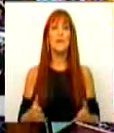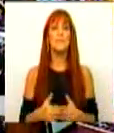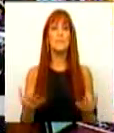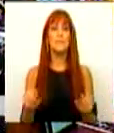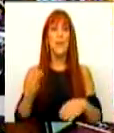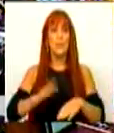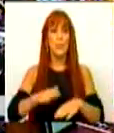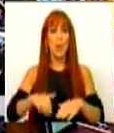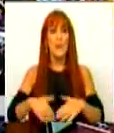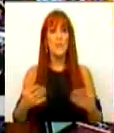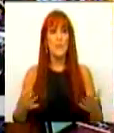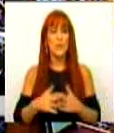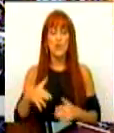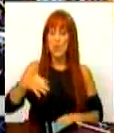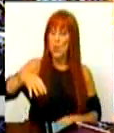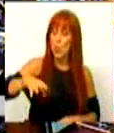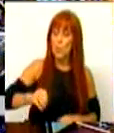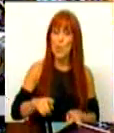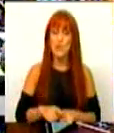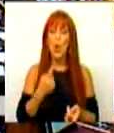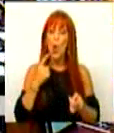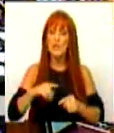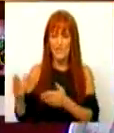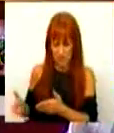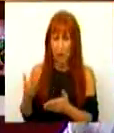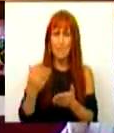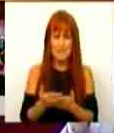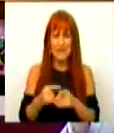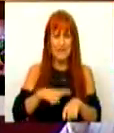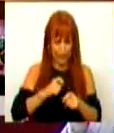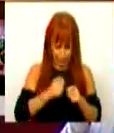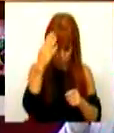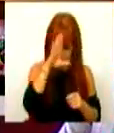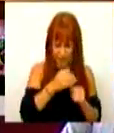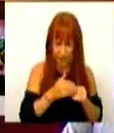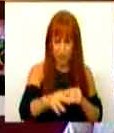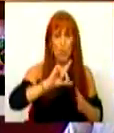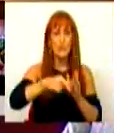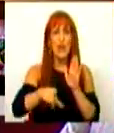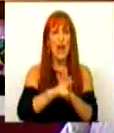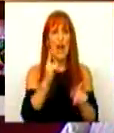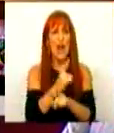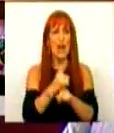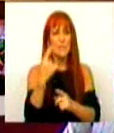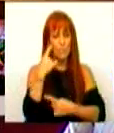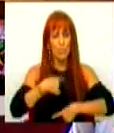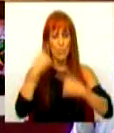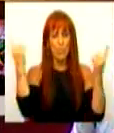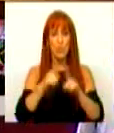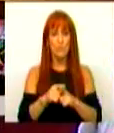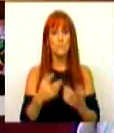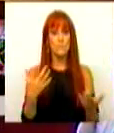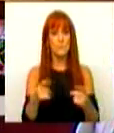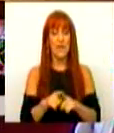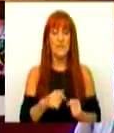Justamente por isso, o Partido Socialista voltará a apresentar nesta legislatura um projeto de lei, evidenciando que o